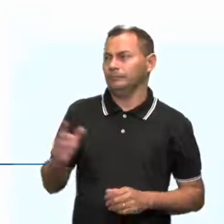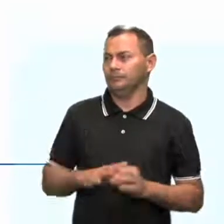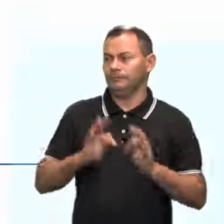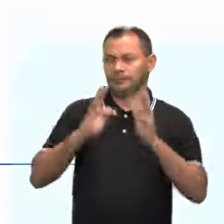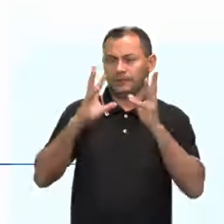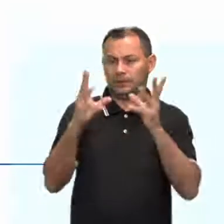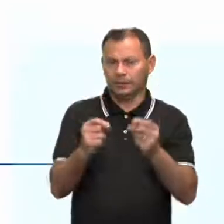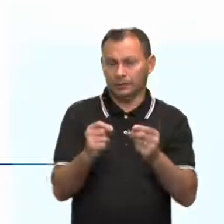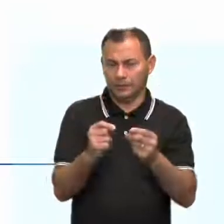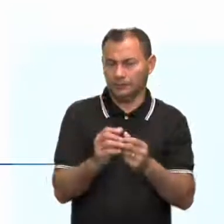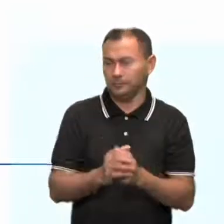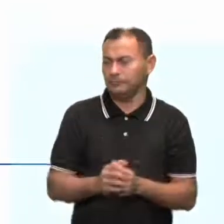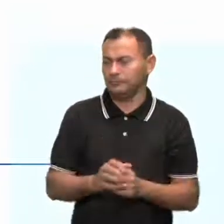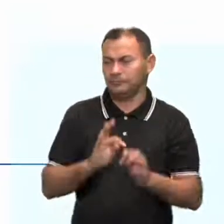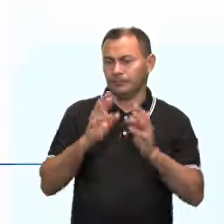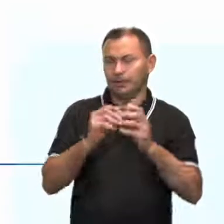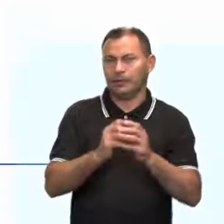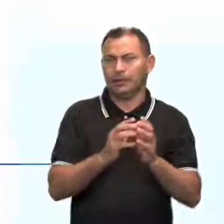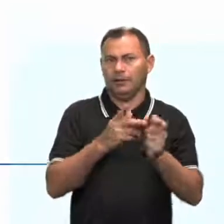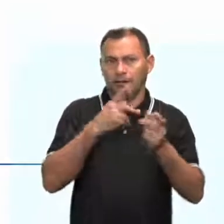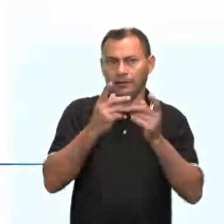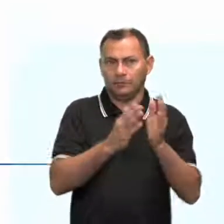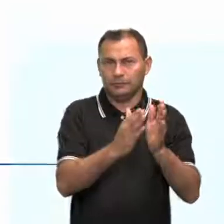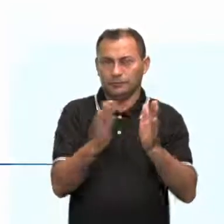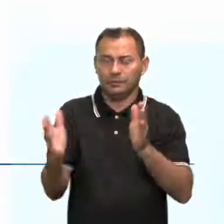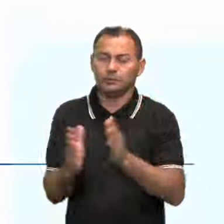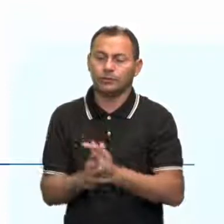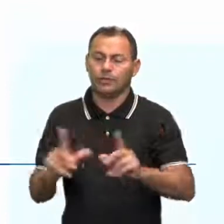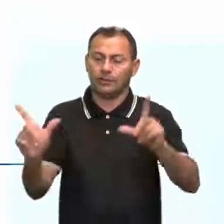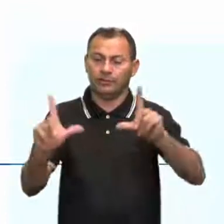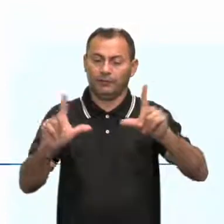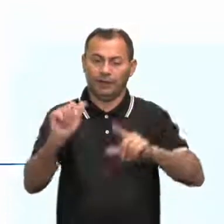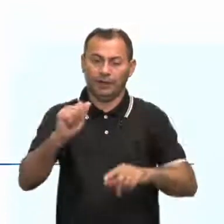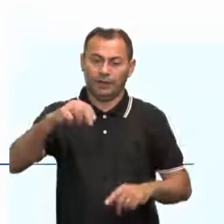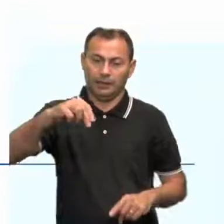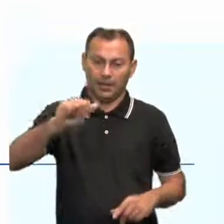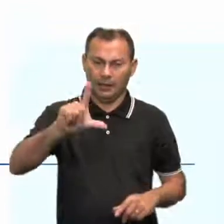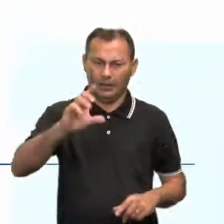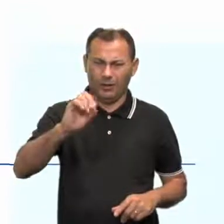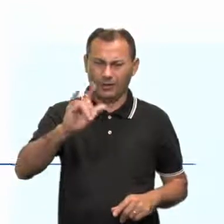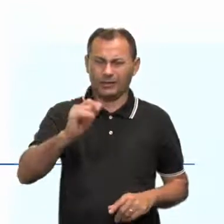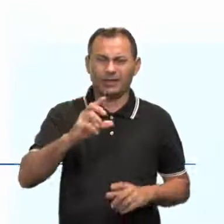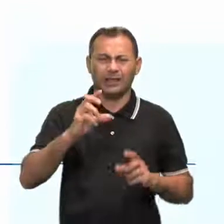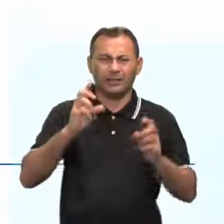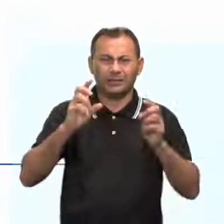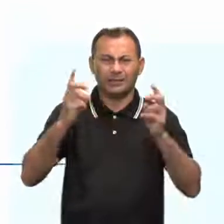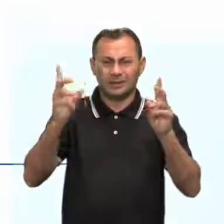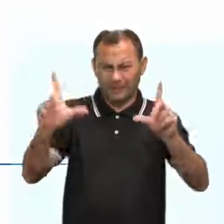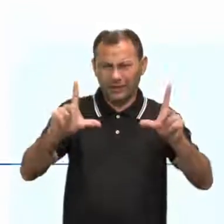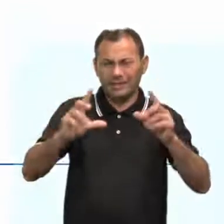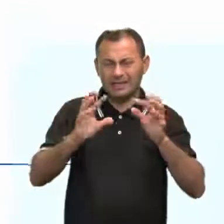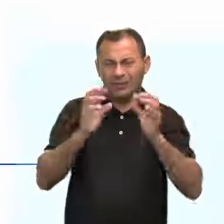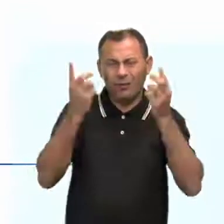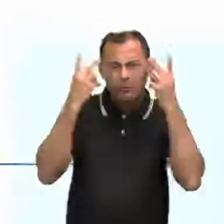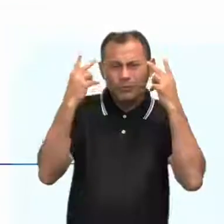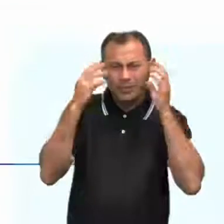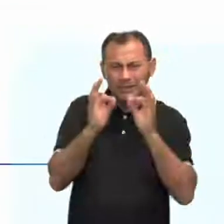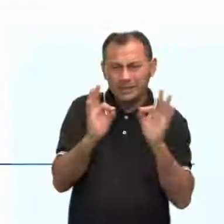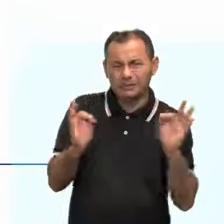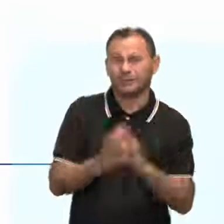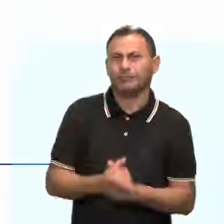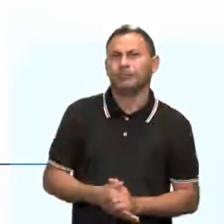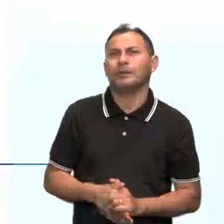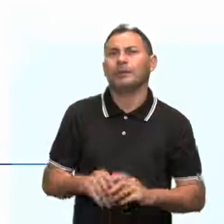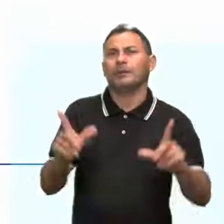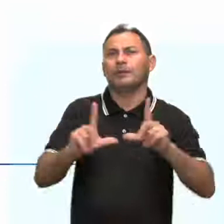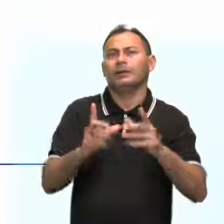toda essa fala sobre TV analógica. Então, porque ele fala assim, mas a TV analógica